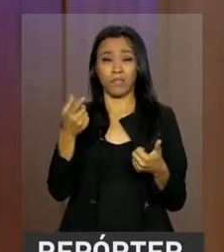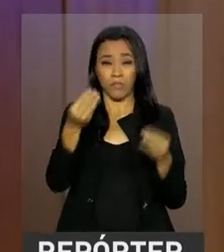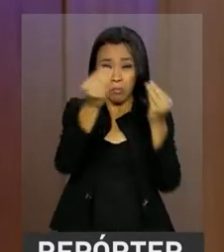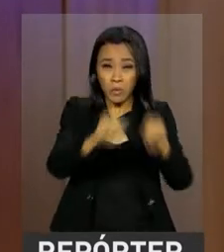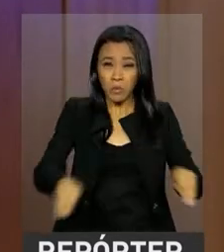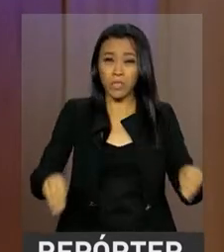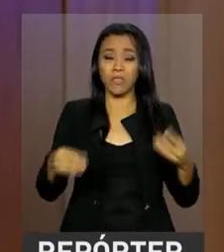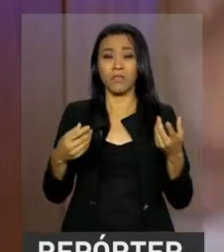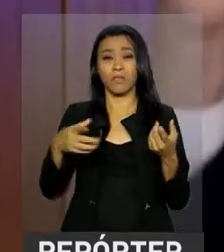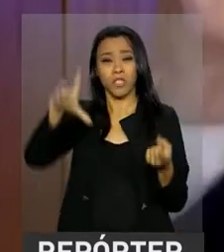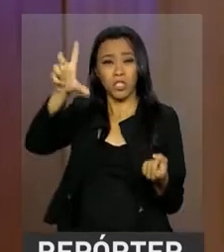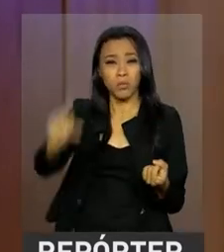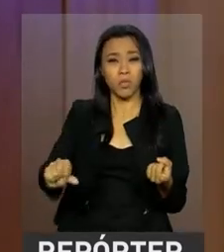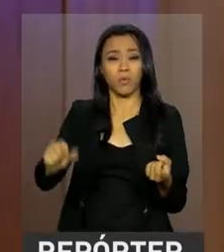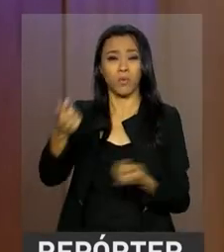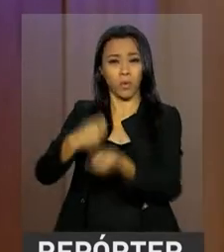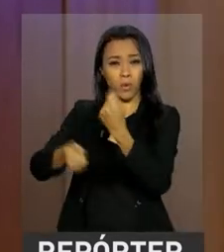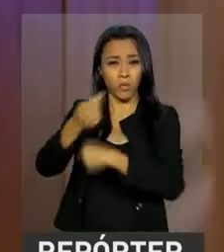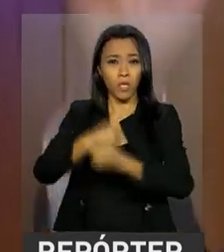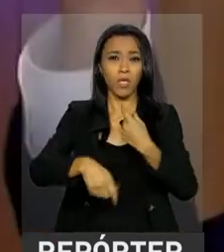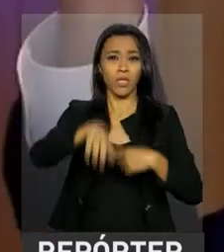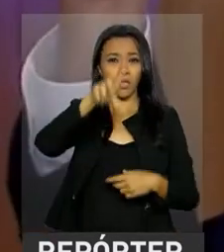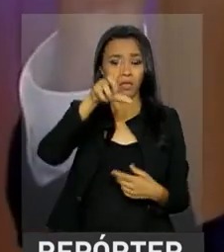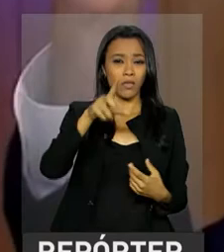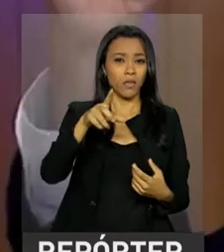economia caiu num